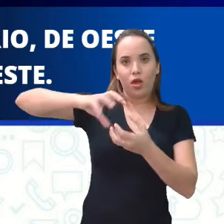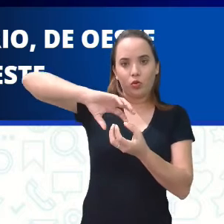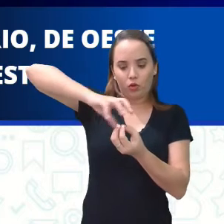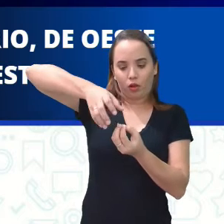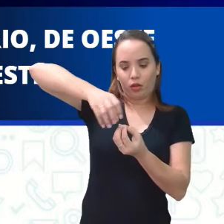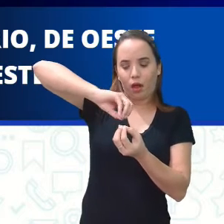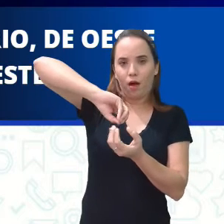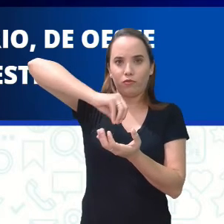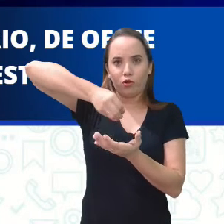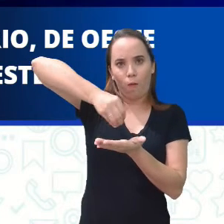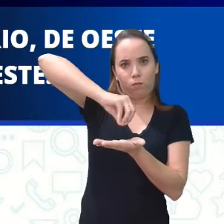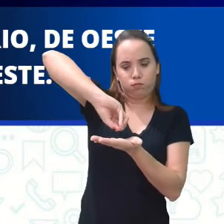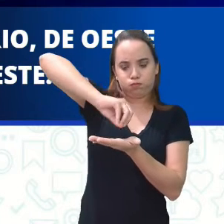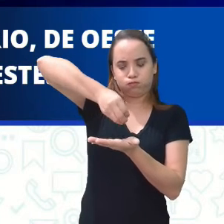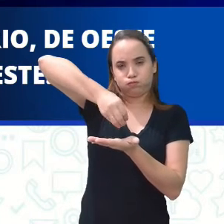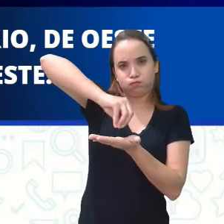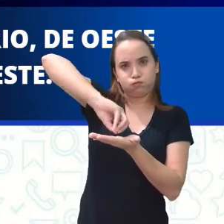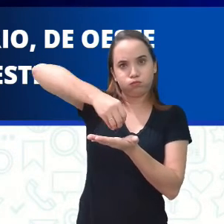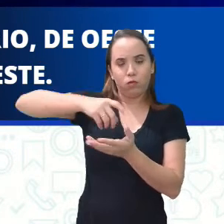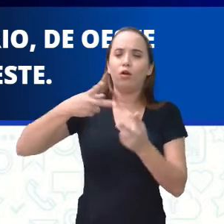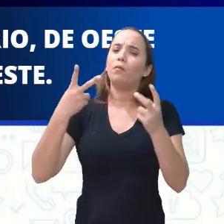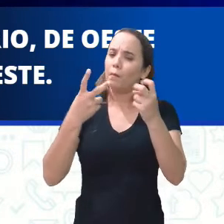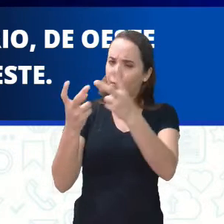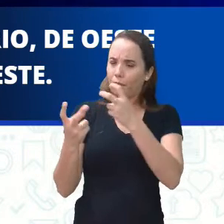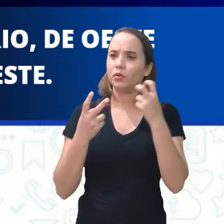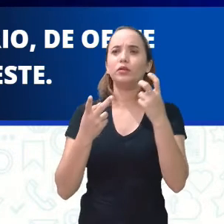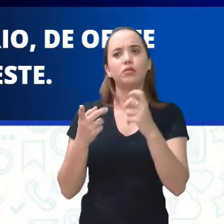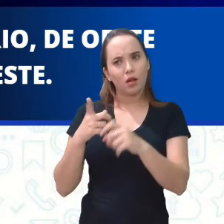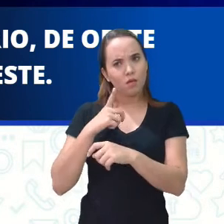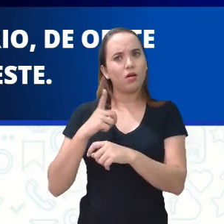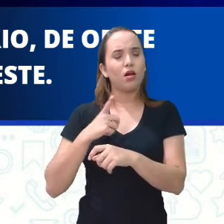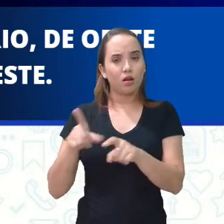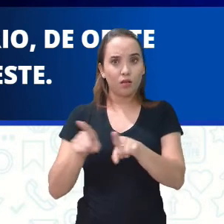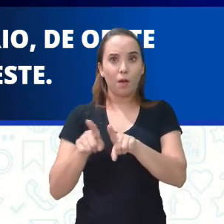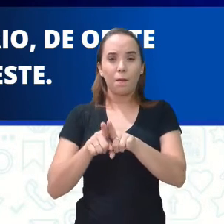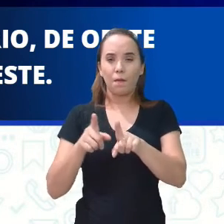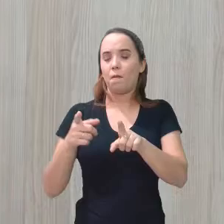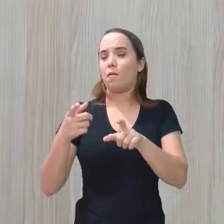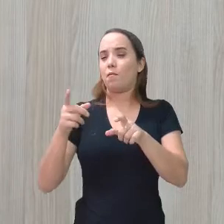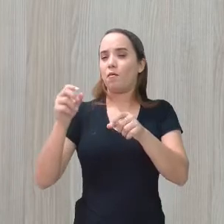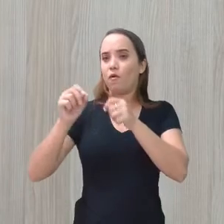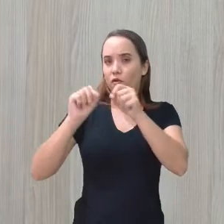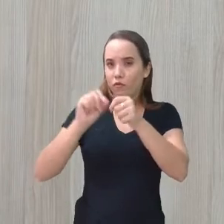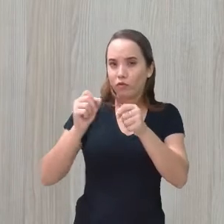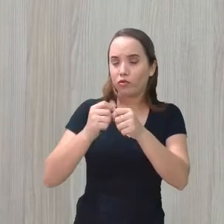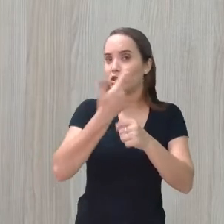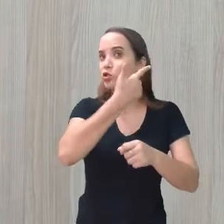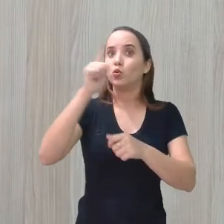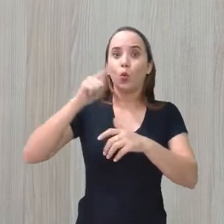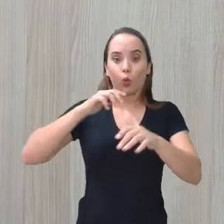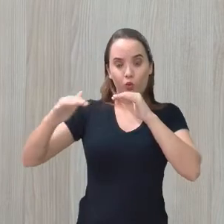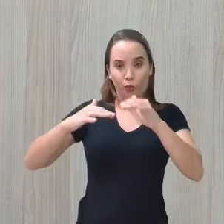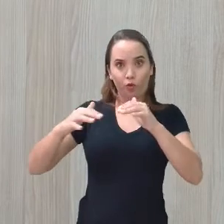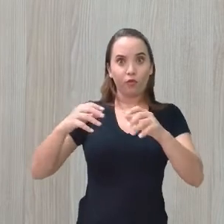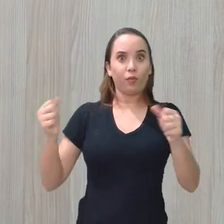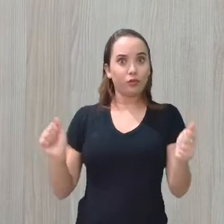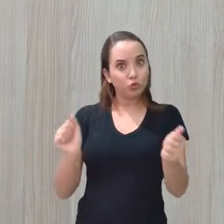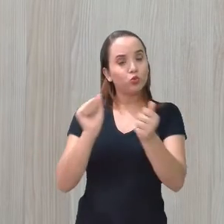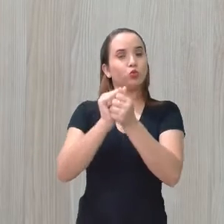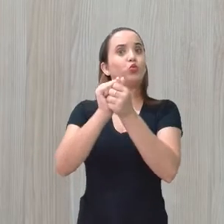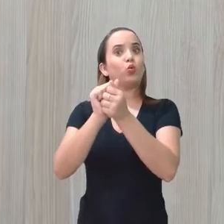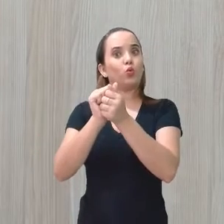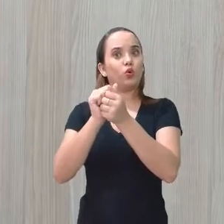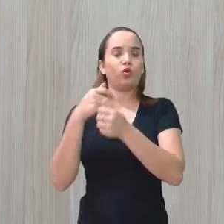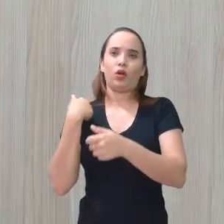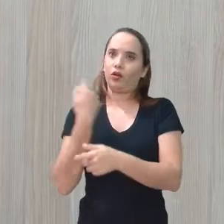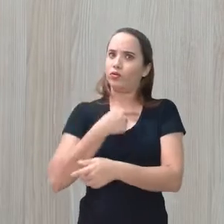E nós vimos naquela imagem, podemos ver que ela realiza um movimento à medida que vai realizando outro movimento também. Às vezes a